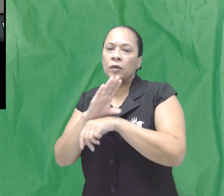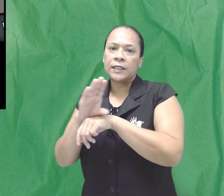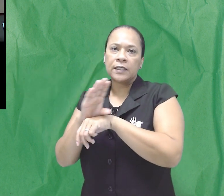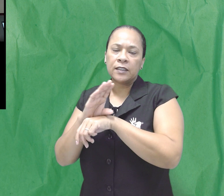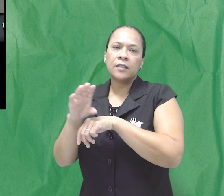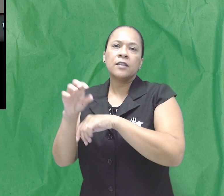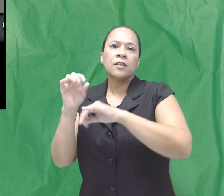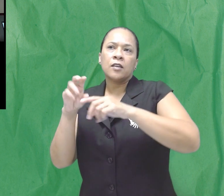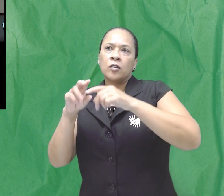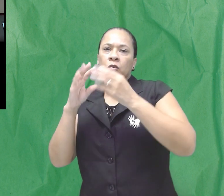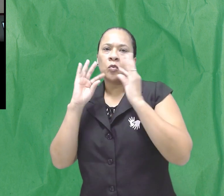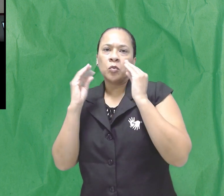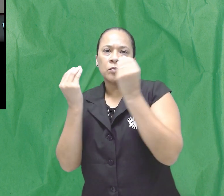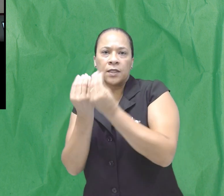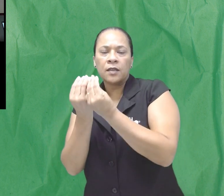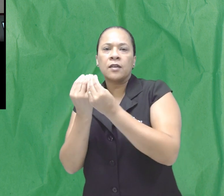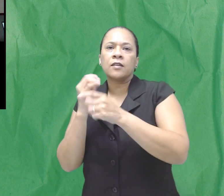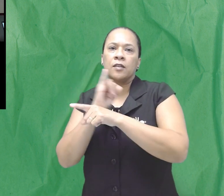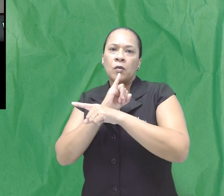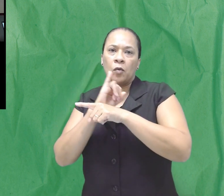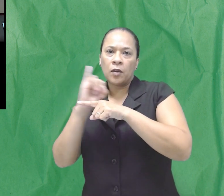né. Temos também,